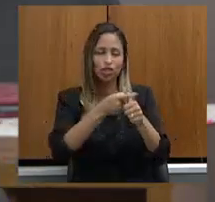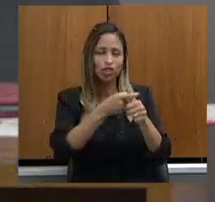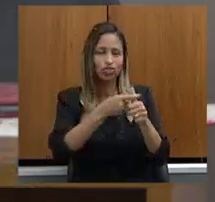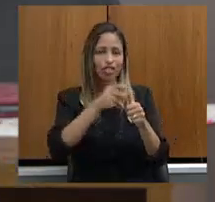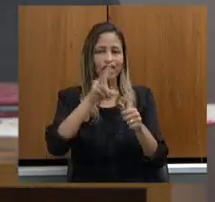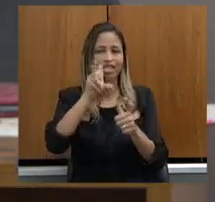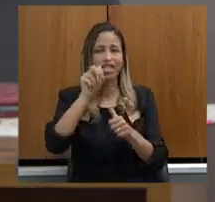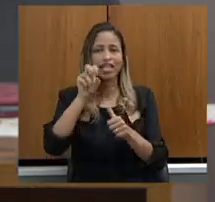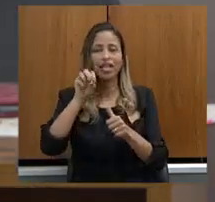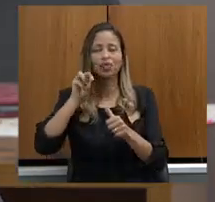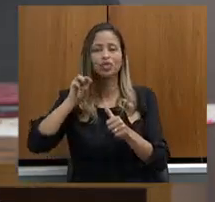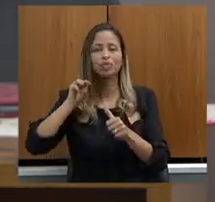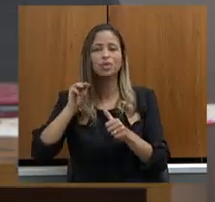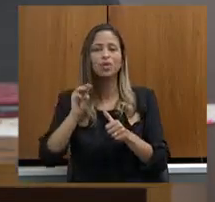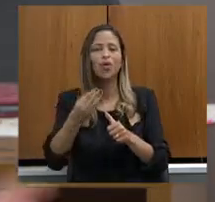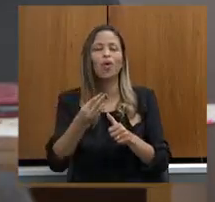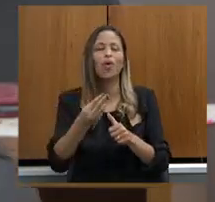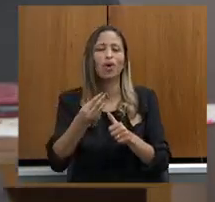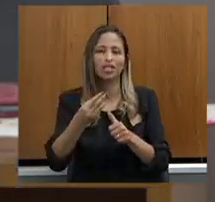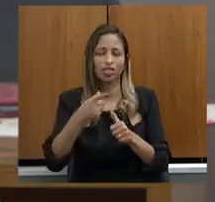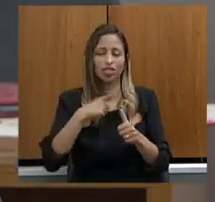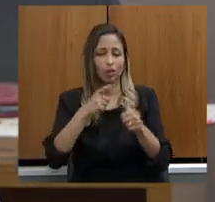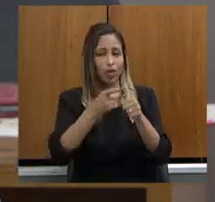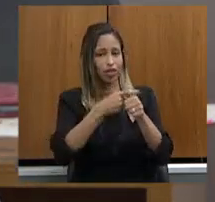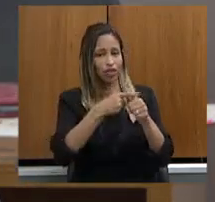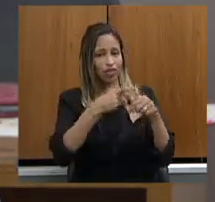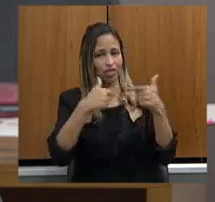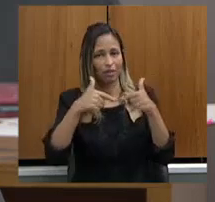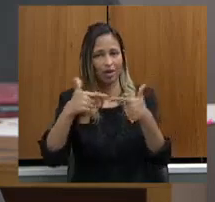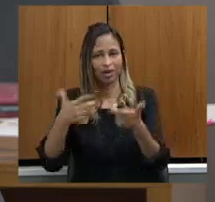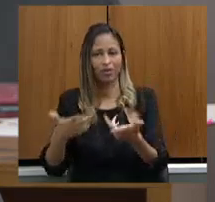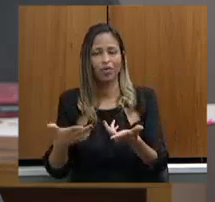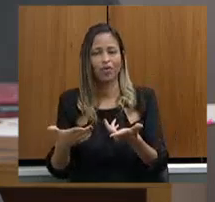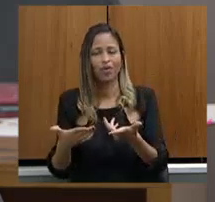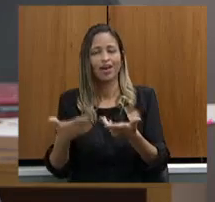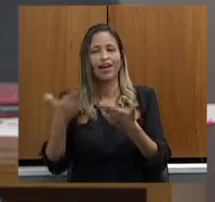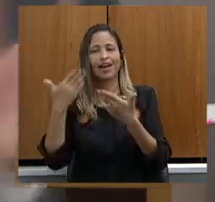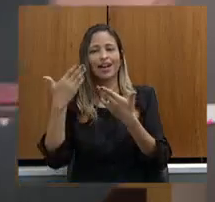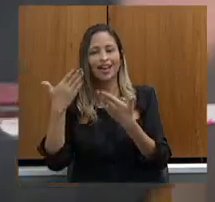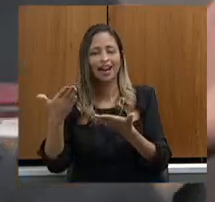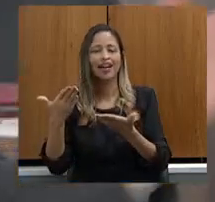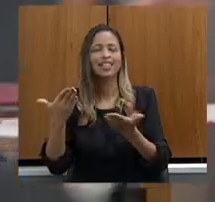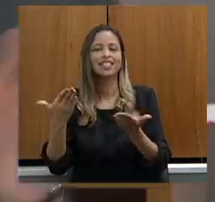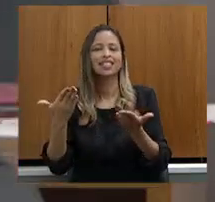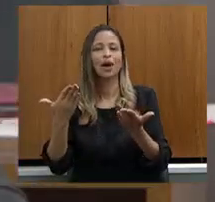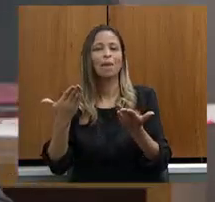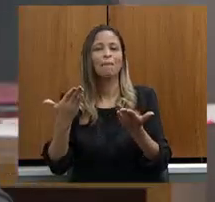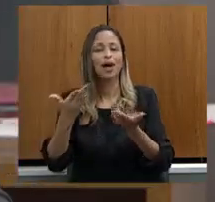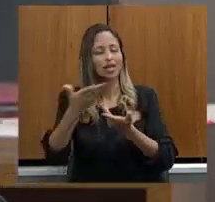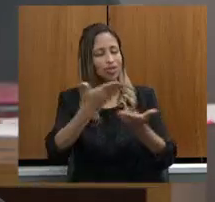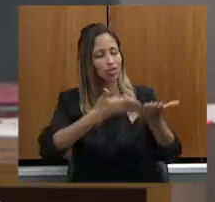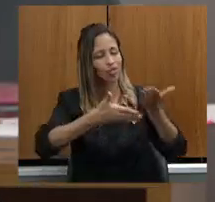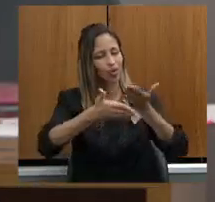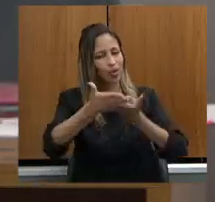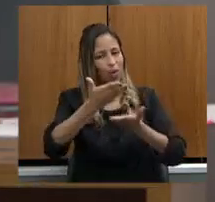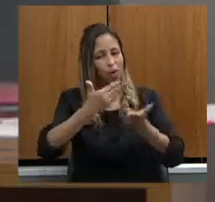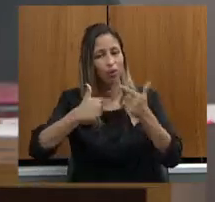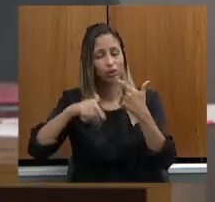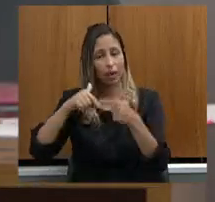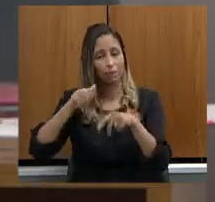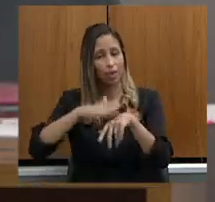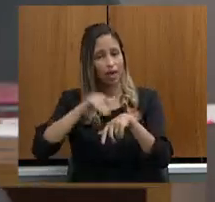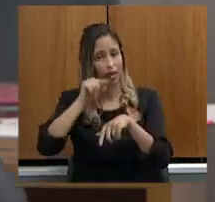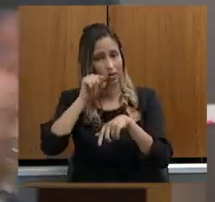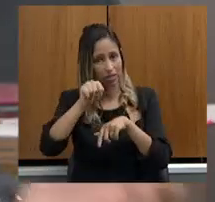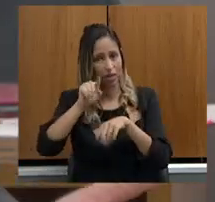milhões de reais que o governo do estado tinha como servidores e que hoje graças né o trabalho de muita gestão mas de muita articulação do trabalho do senhor